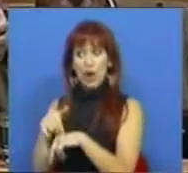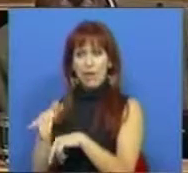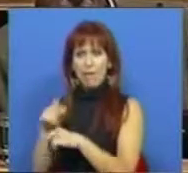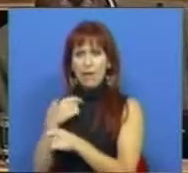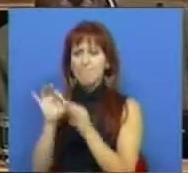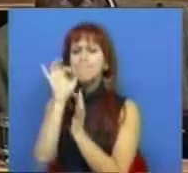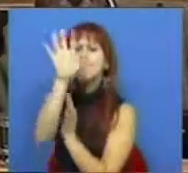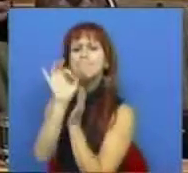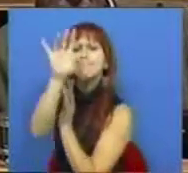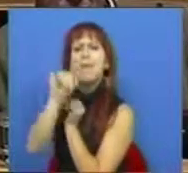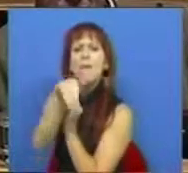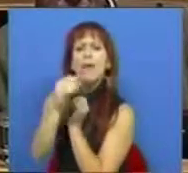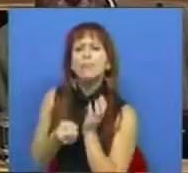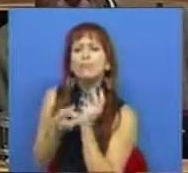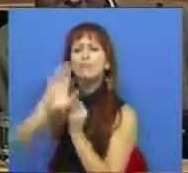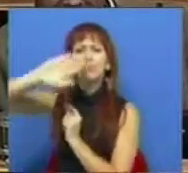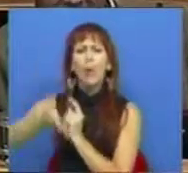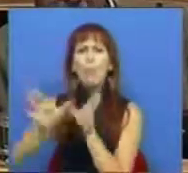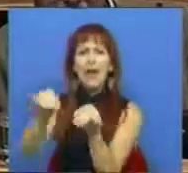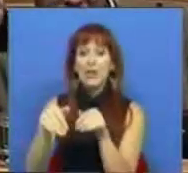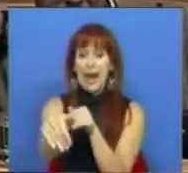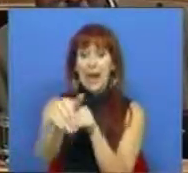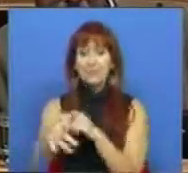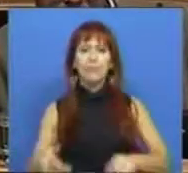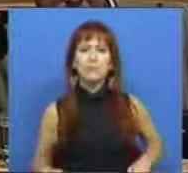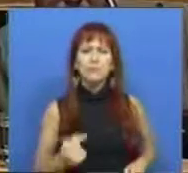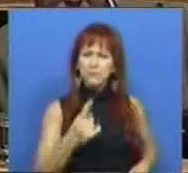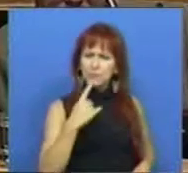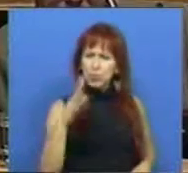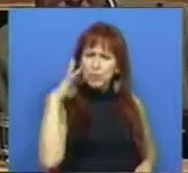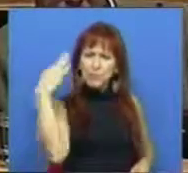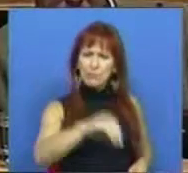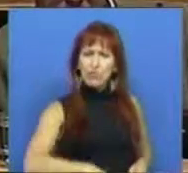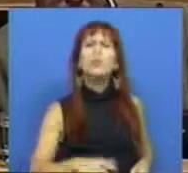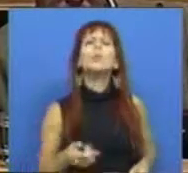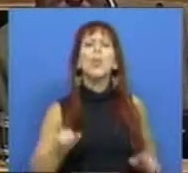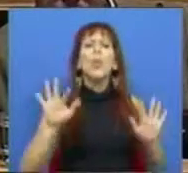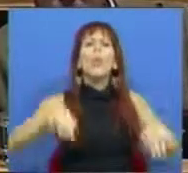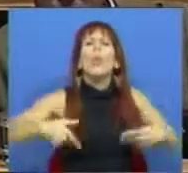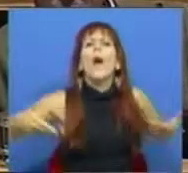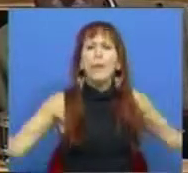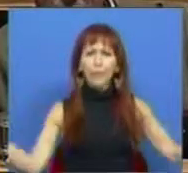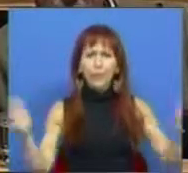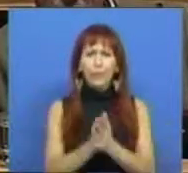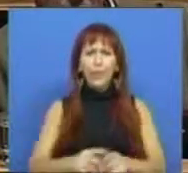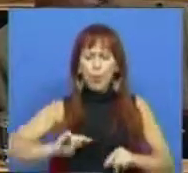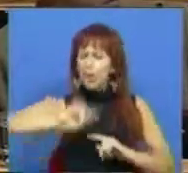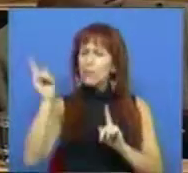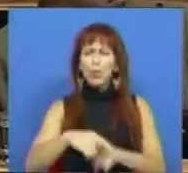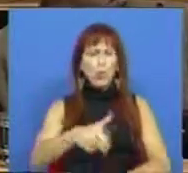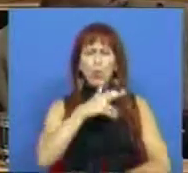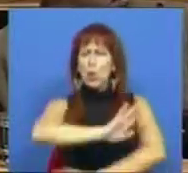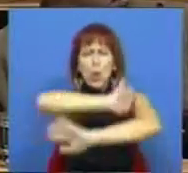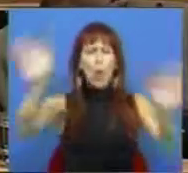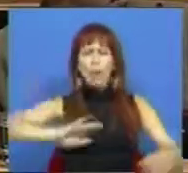está a lançar o próximo pacote de austeridade. E a pergunta é muito simples: quando terminará este ciclo infernal